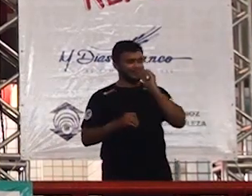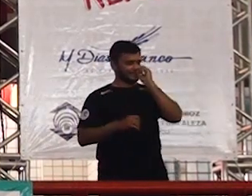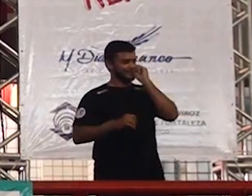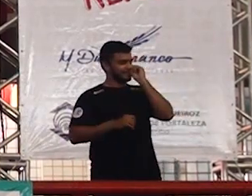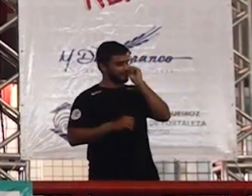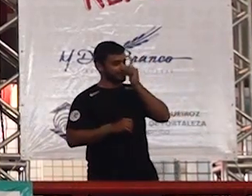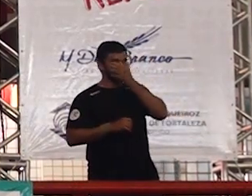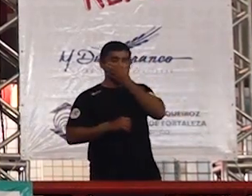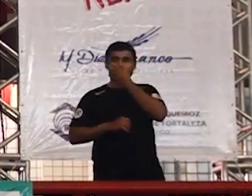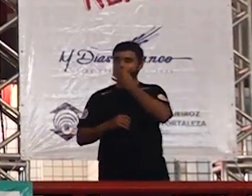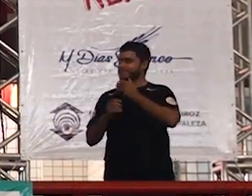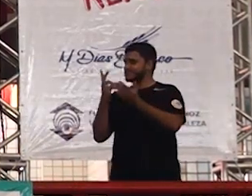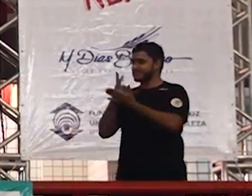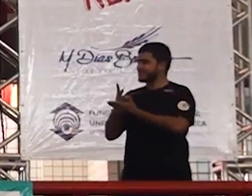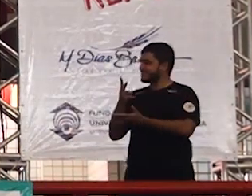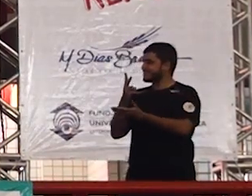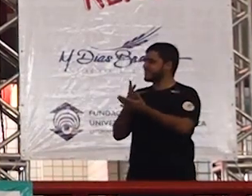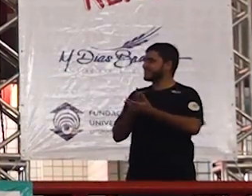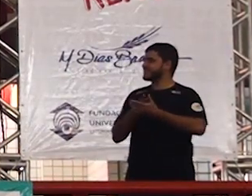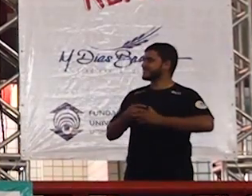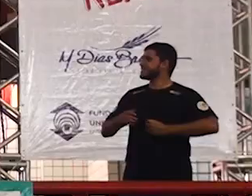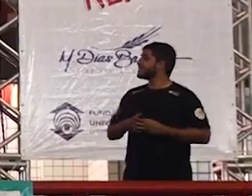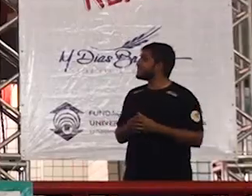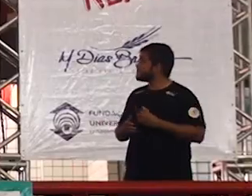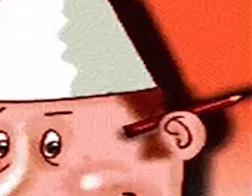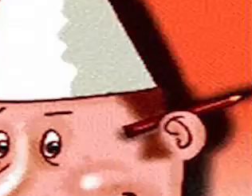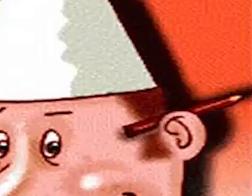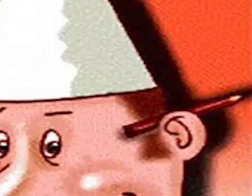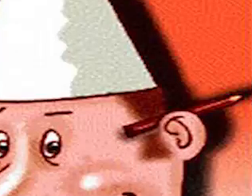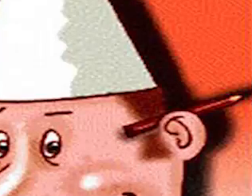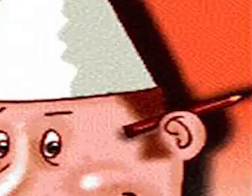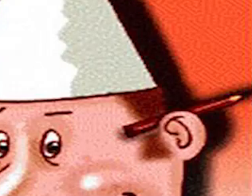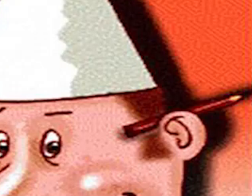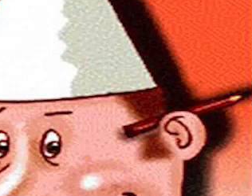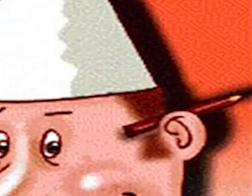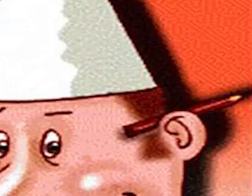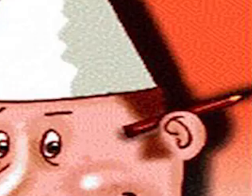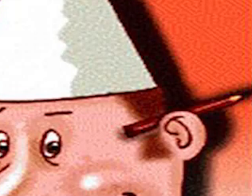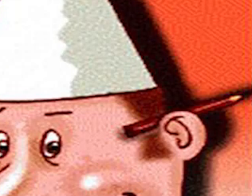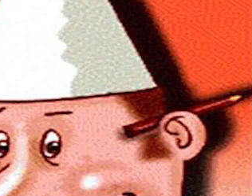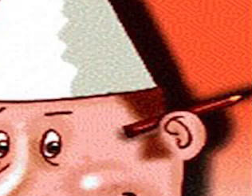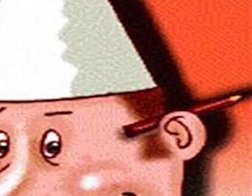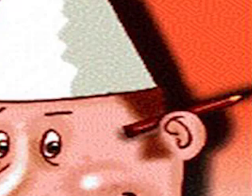pérola. Todo ano tem exclamação em redação. Tá aí a lista.